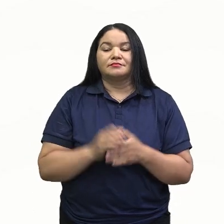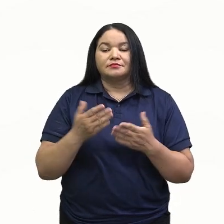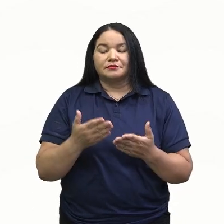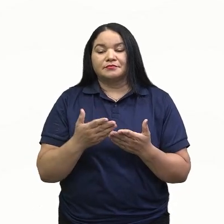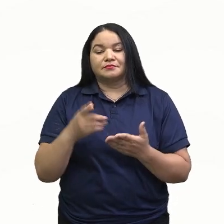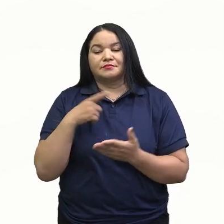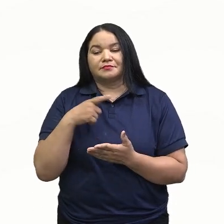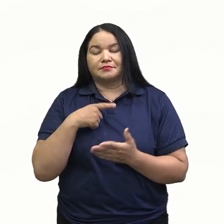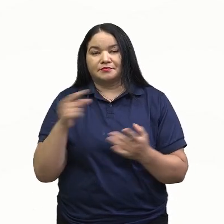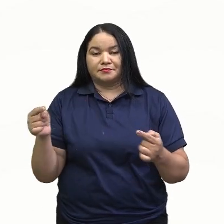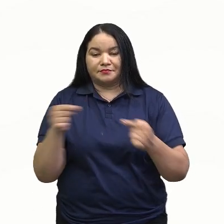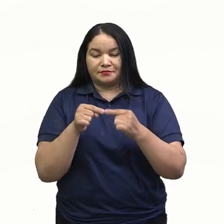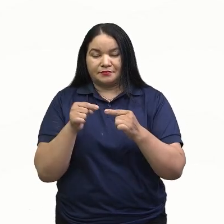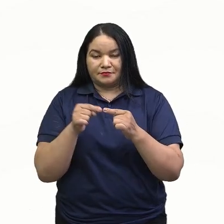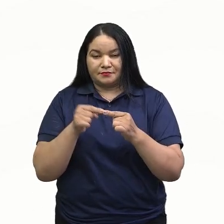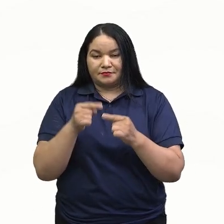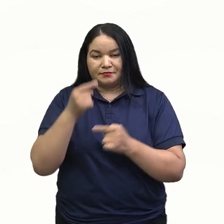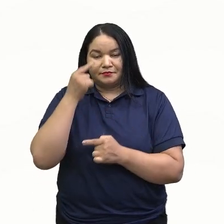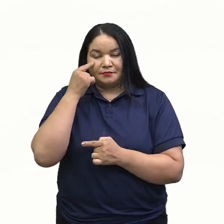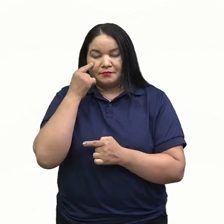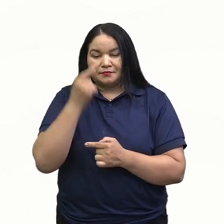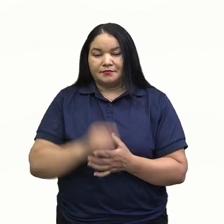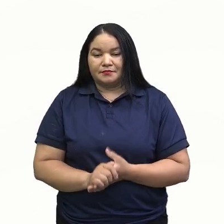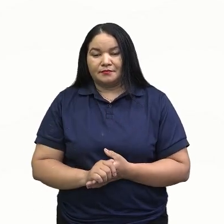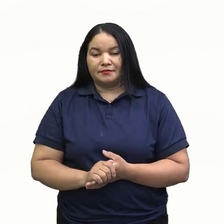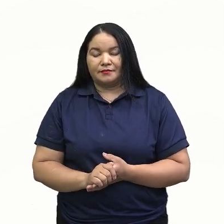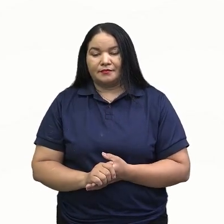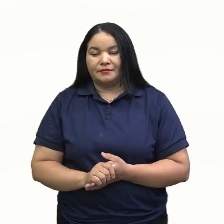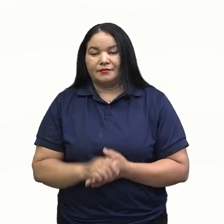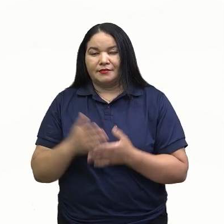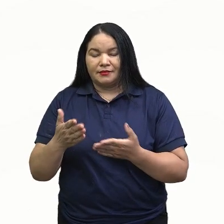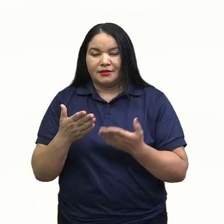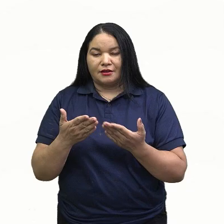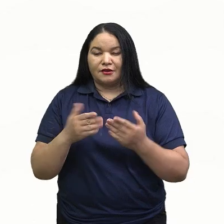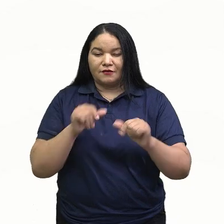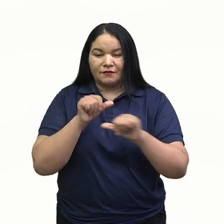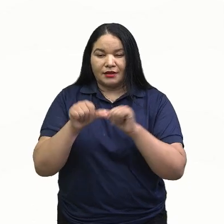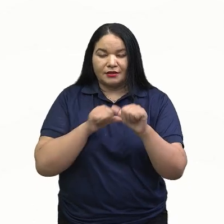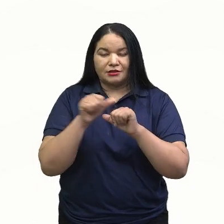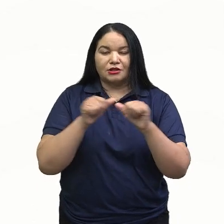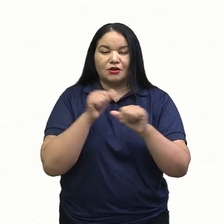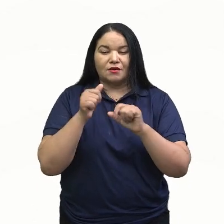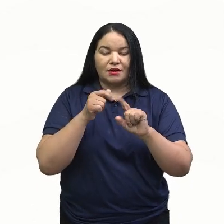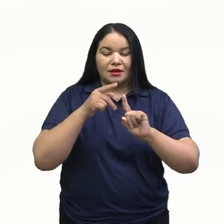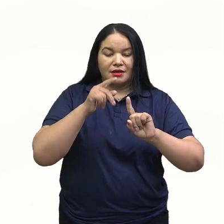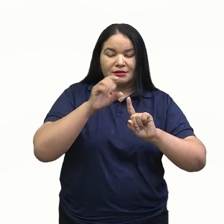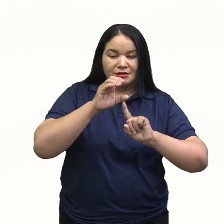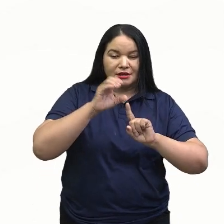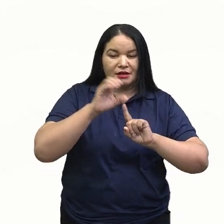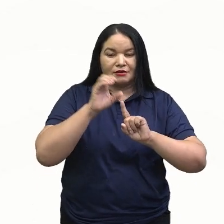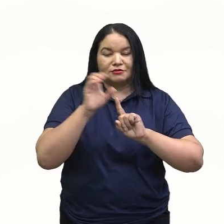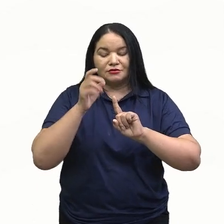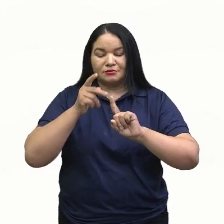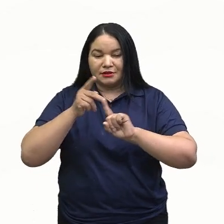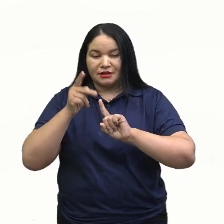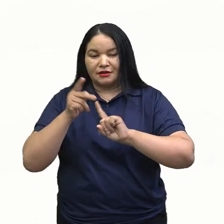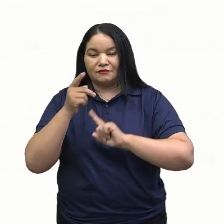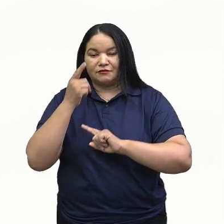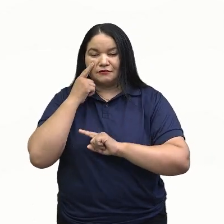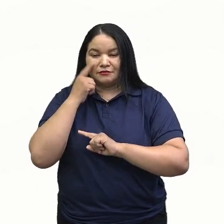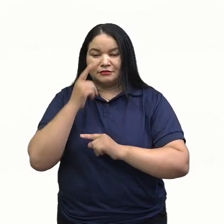Vamos fazer uma aplicação? Falando aí de Celsius para Kelvin, Fahrenheit, olha só. Aí